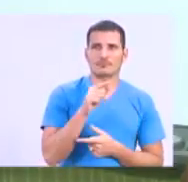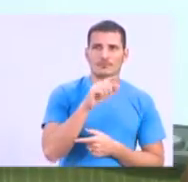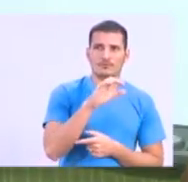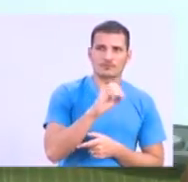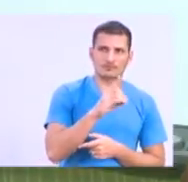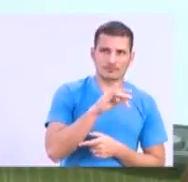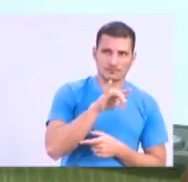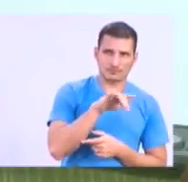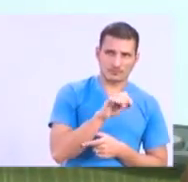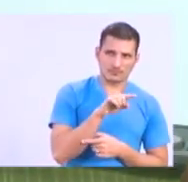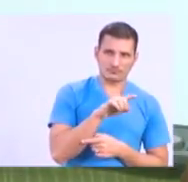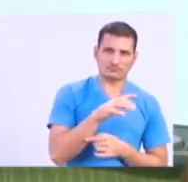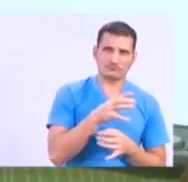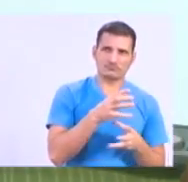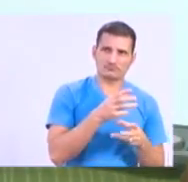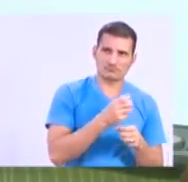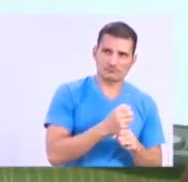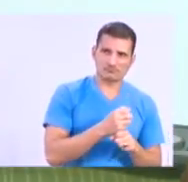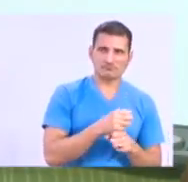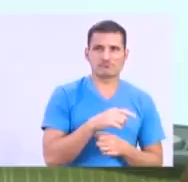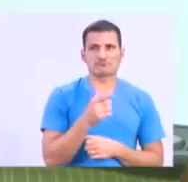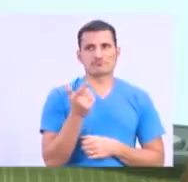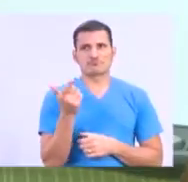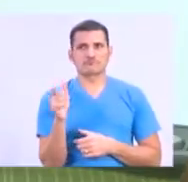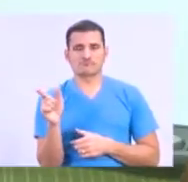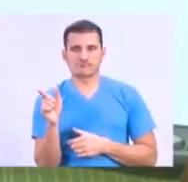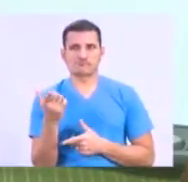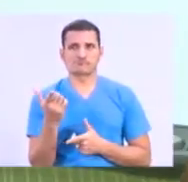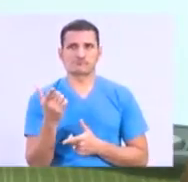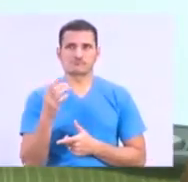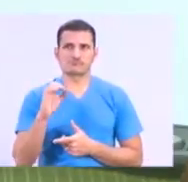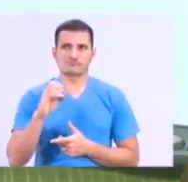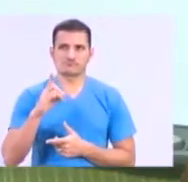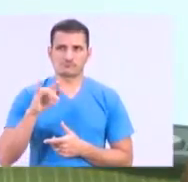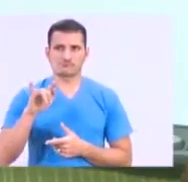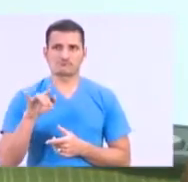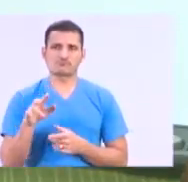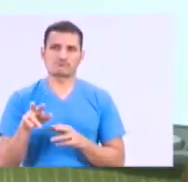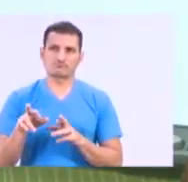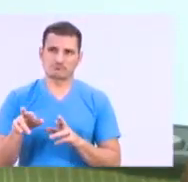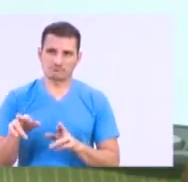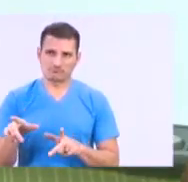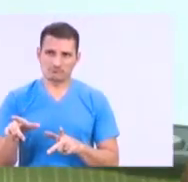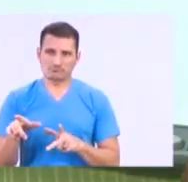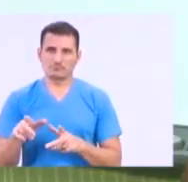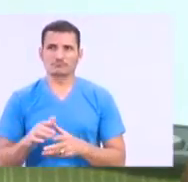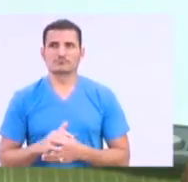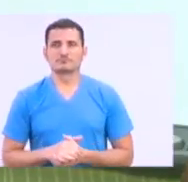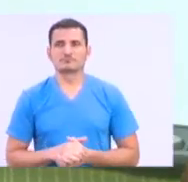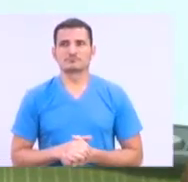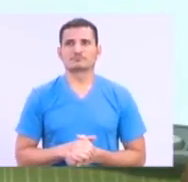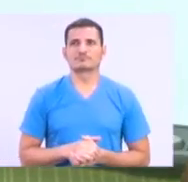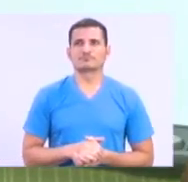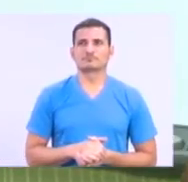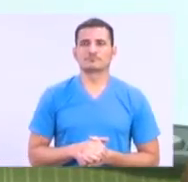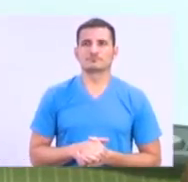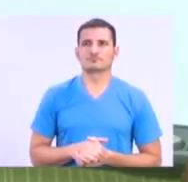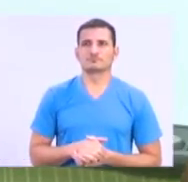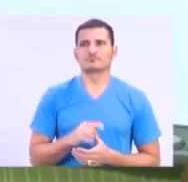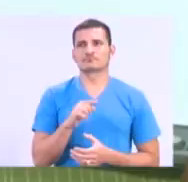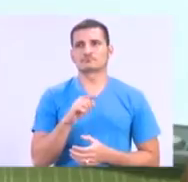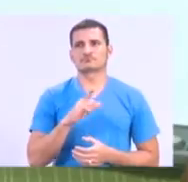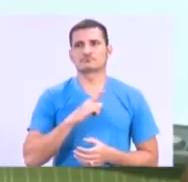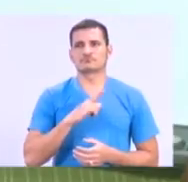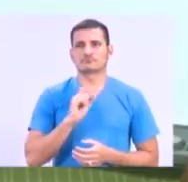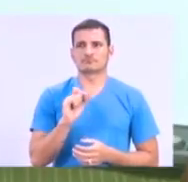de uma forma esse cálculo, em outra parte do meu código eu faça de outra forma. Isso daí faz com que eu gere inconsistência